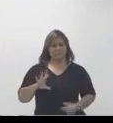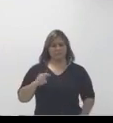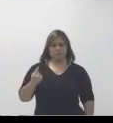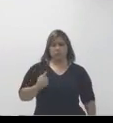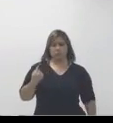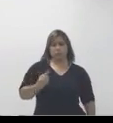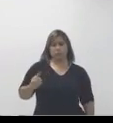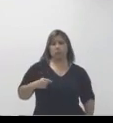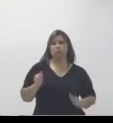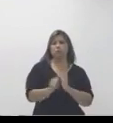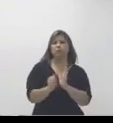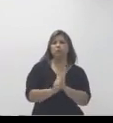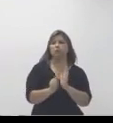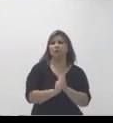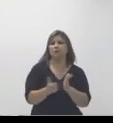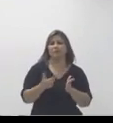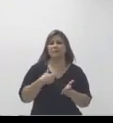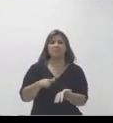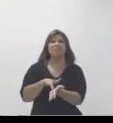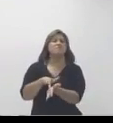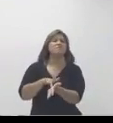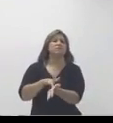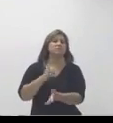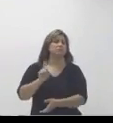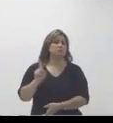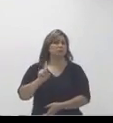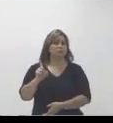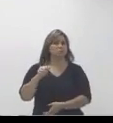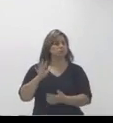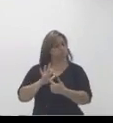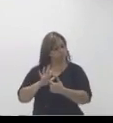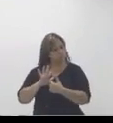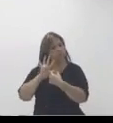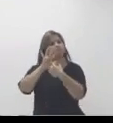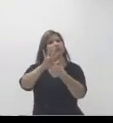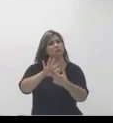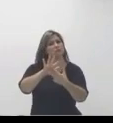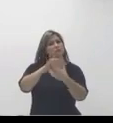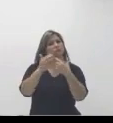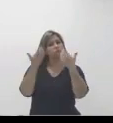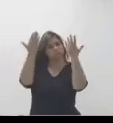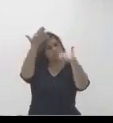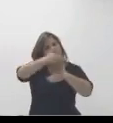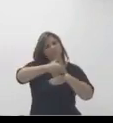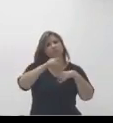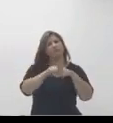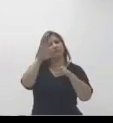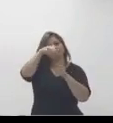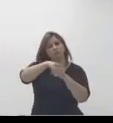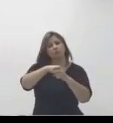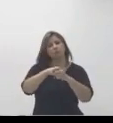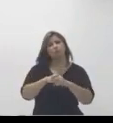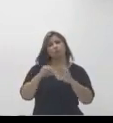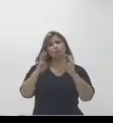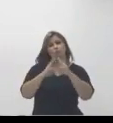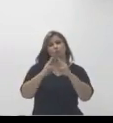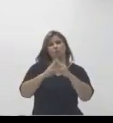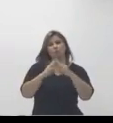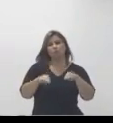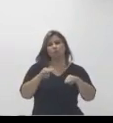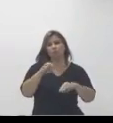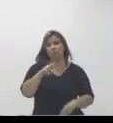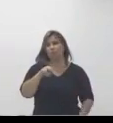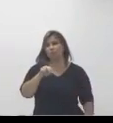usuário de droga que é o faz de conta não queremos colocar ele pra fazer dentro de um museu quando a gente fala em por